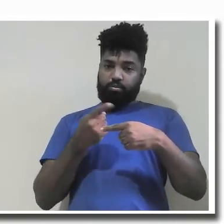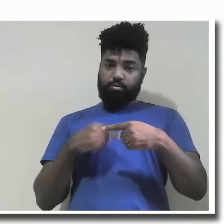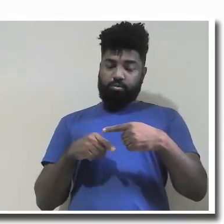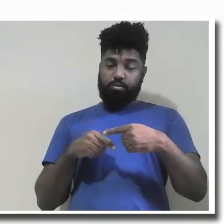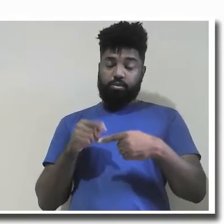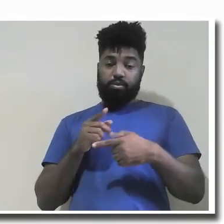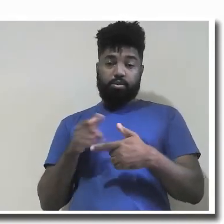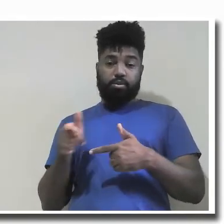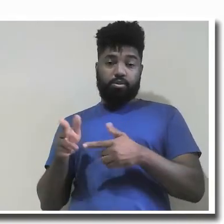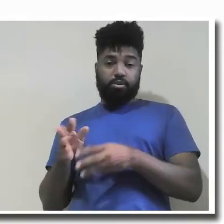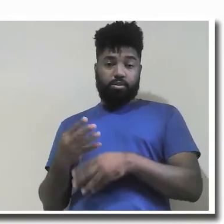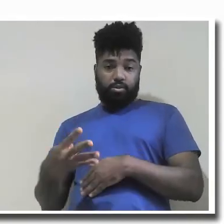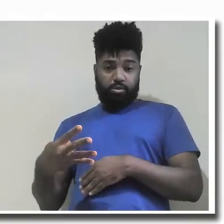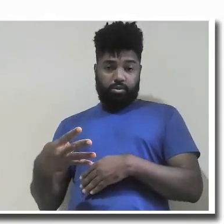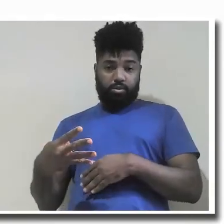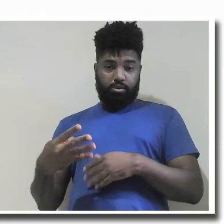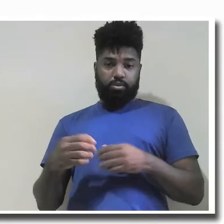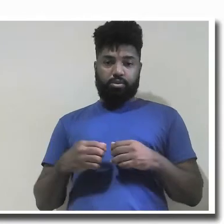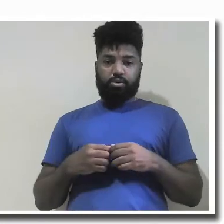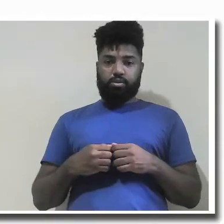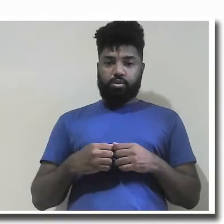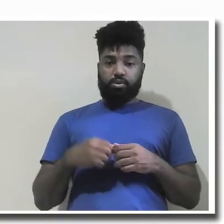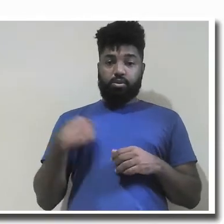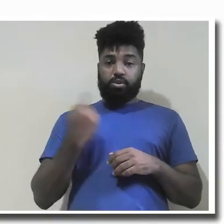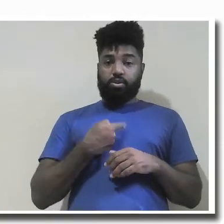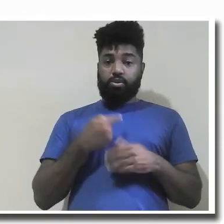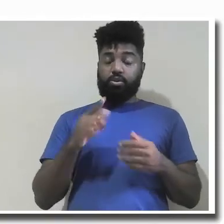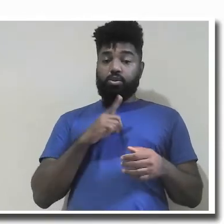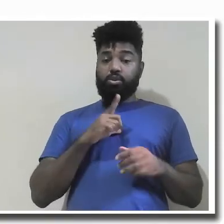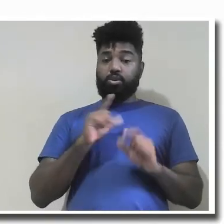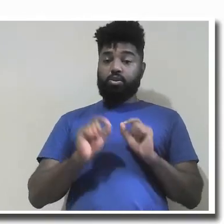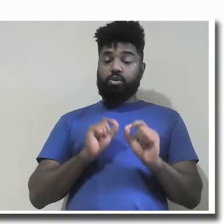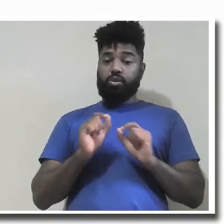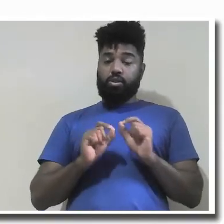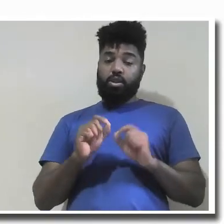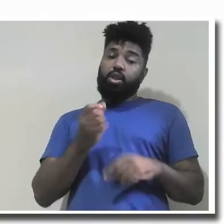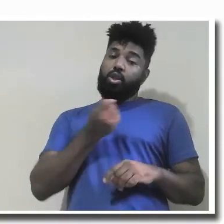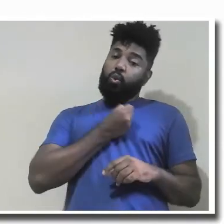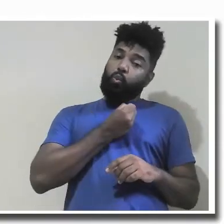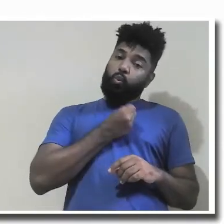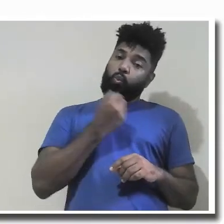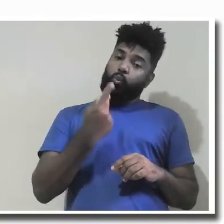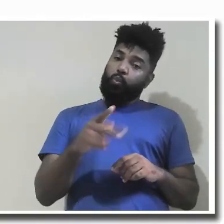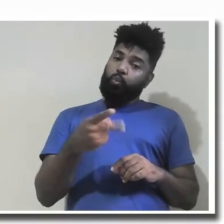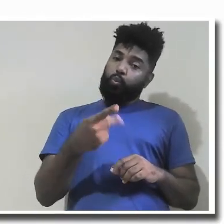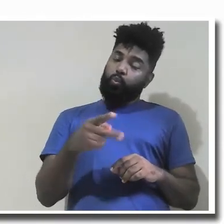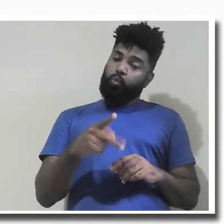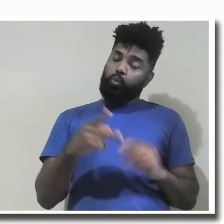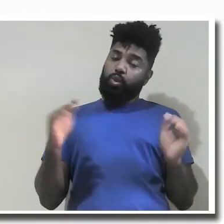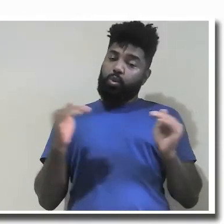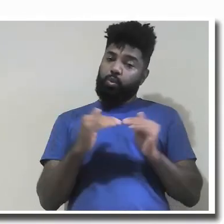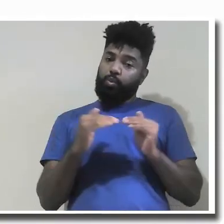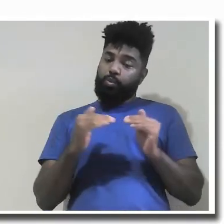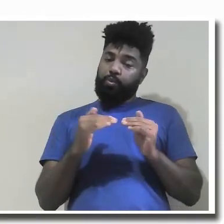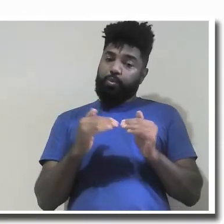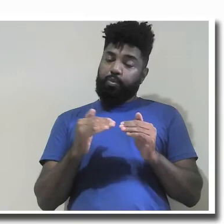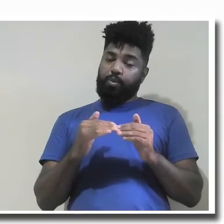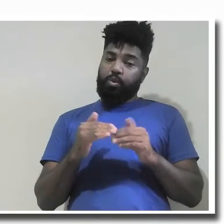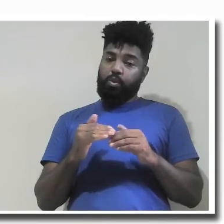por 4, temos que esse valor é equivalente a meio.